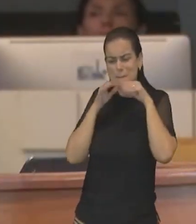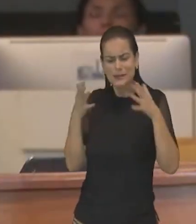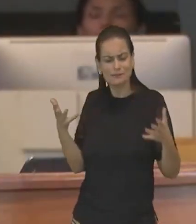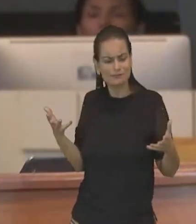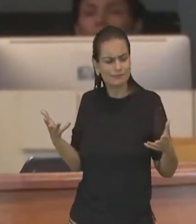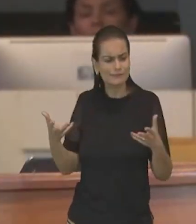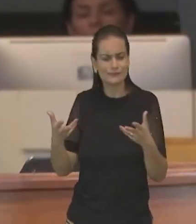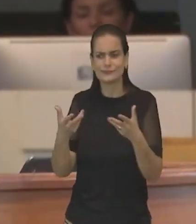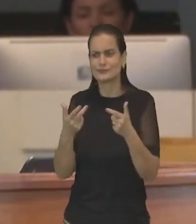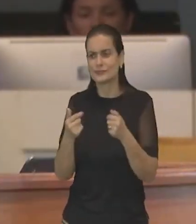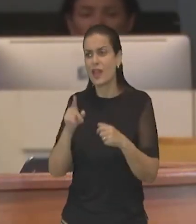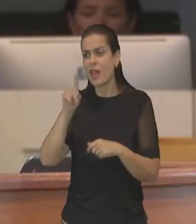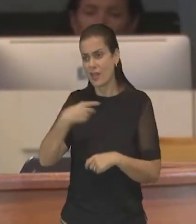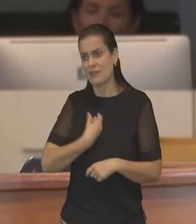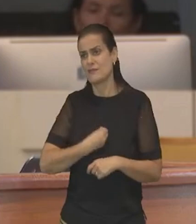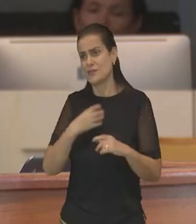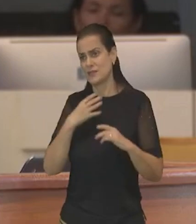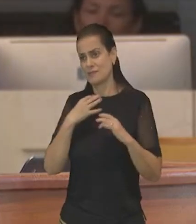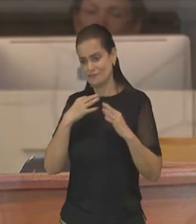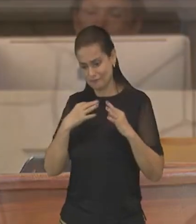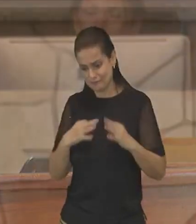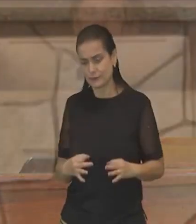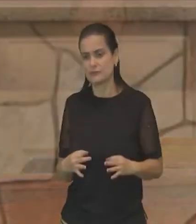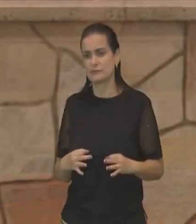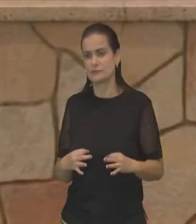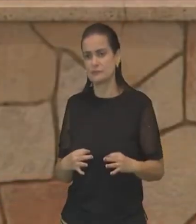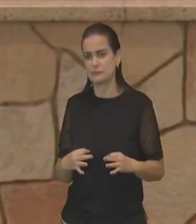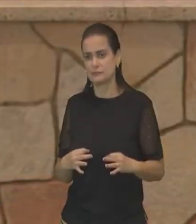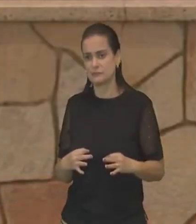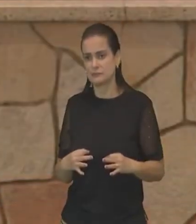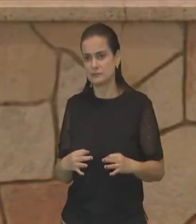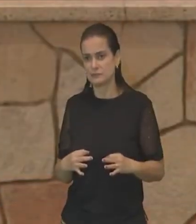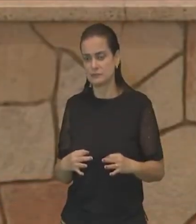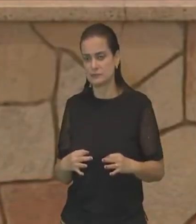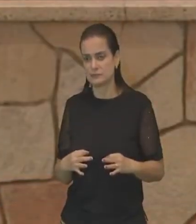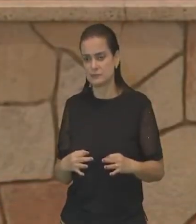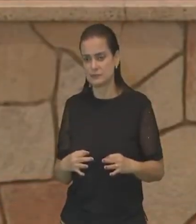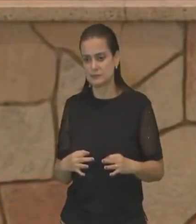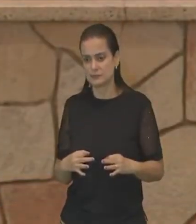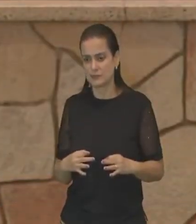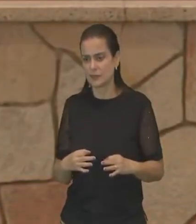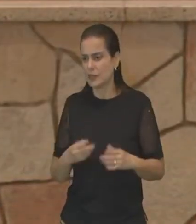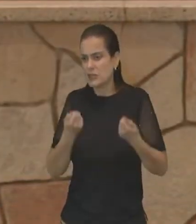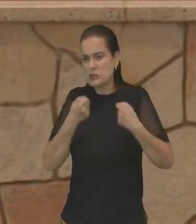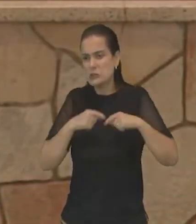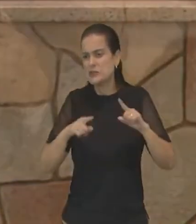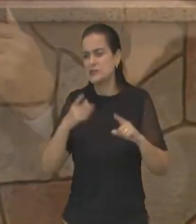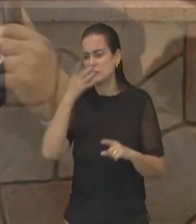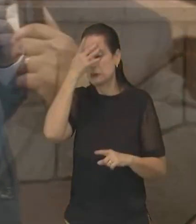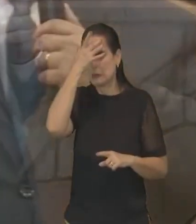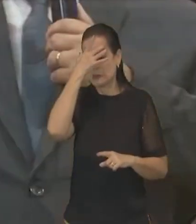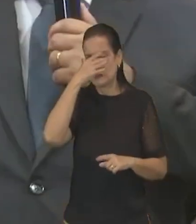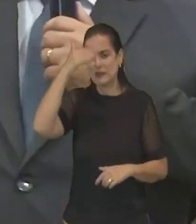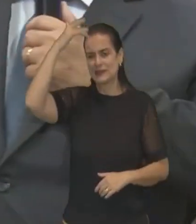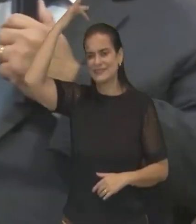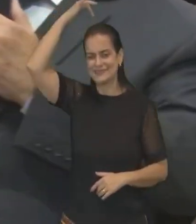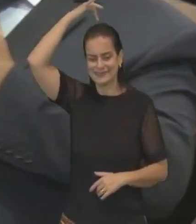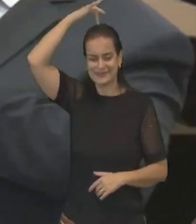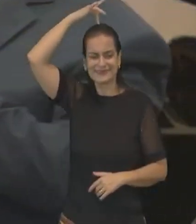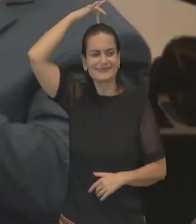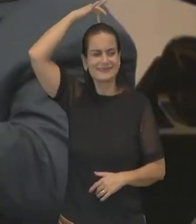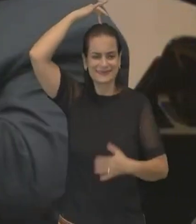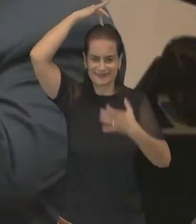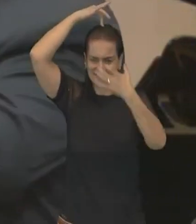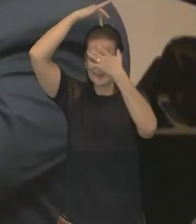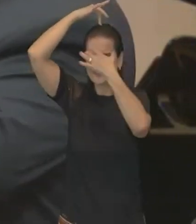querido. Isso é ser santo, percebe? Não precisa ter aquela cara, viver, oh Senhor,